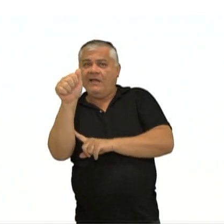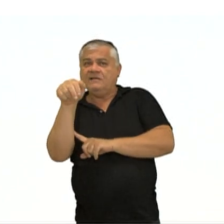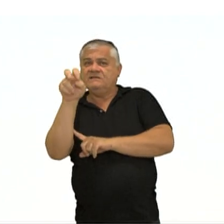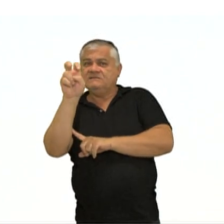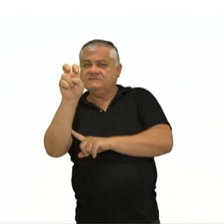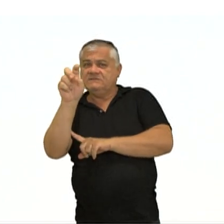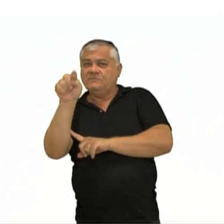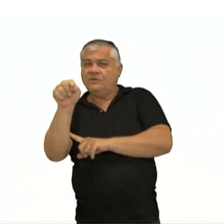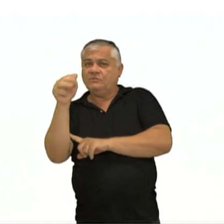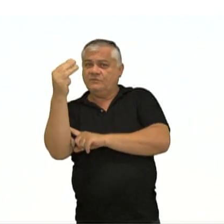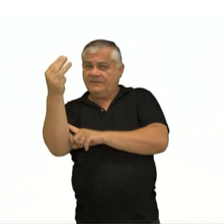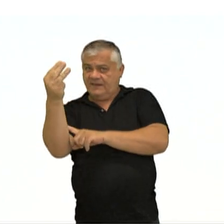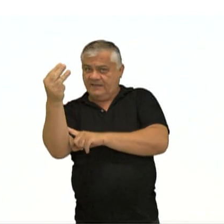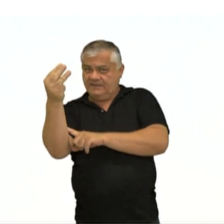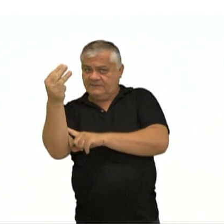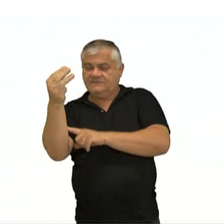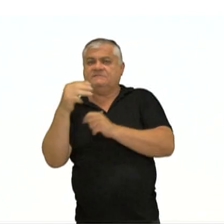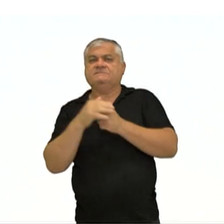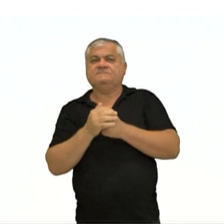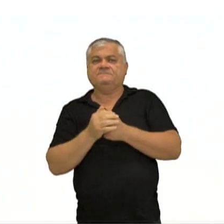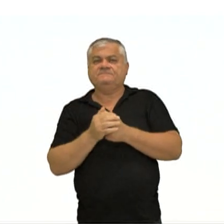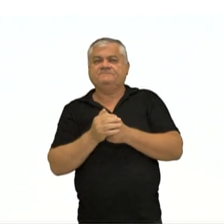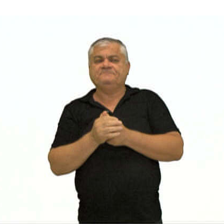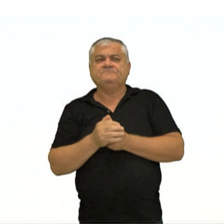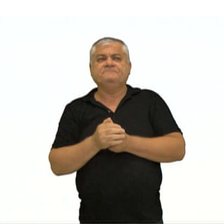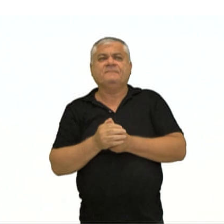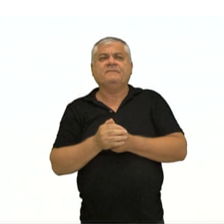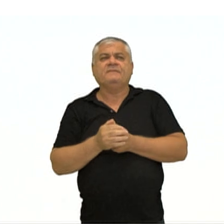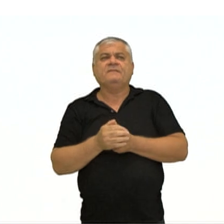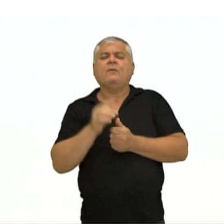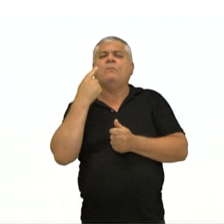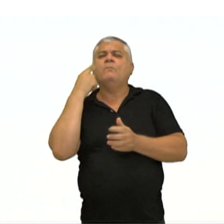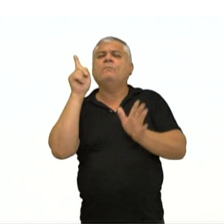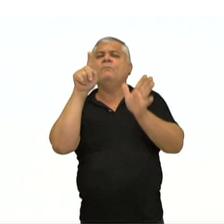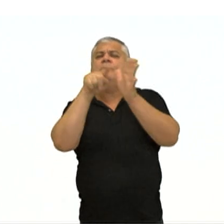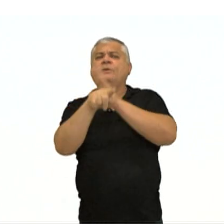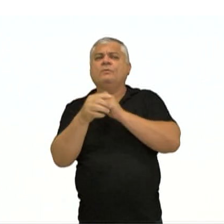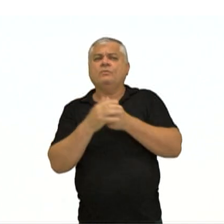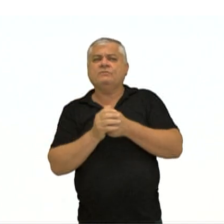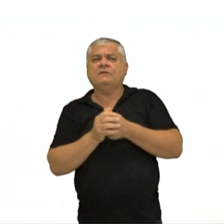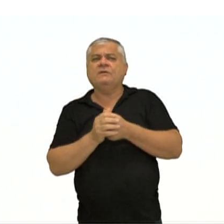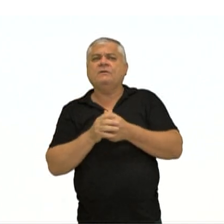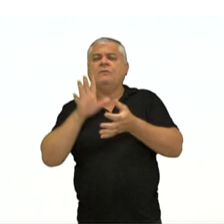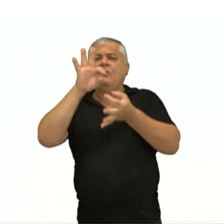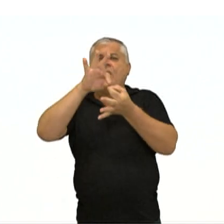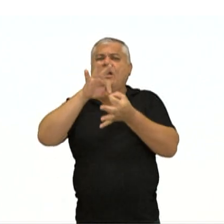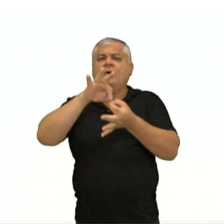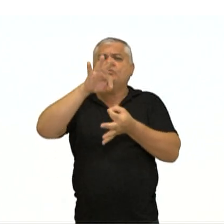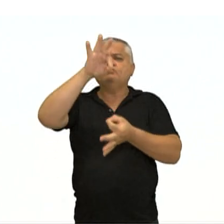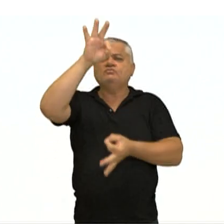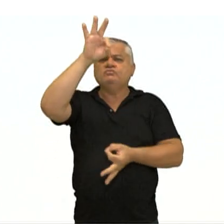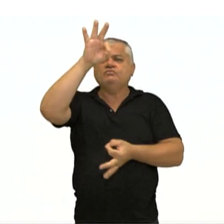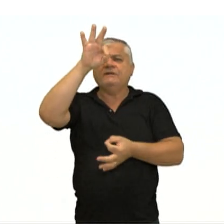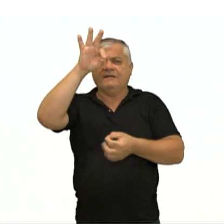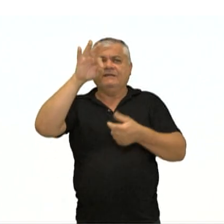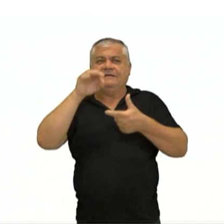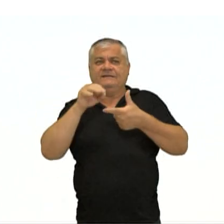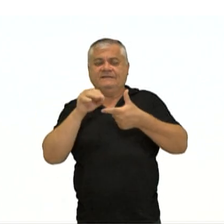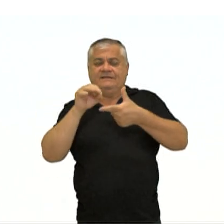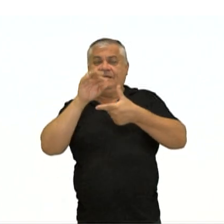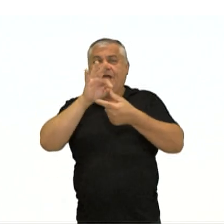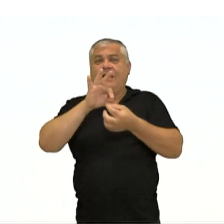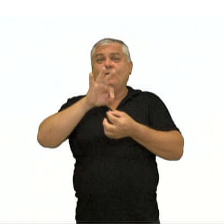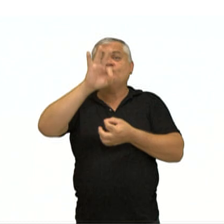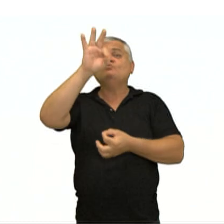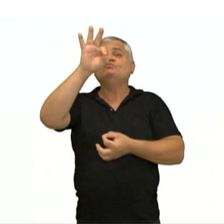que é a extremidade, que vale 5 e 3. A pergunta é: qual vai ser a medida do raio da base desse